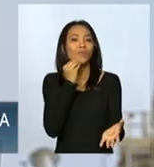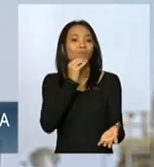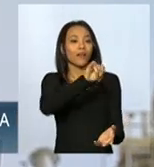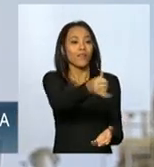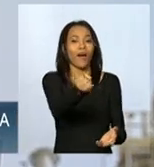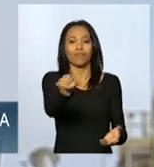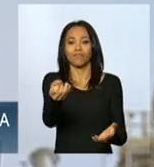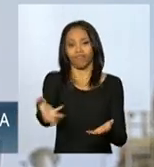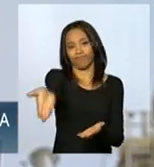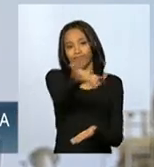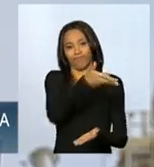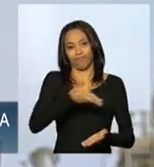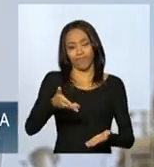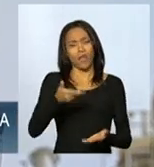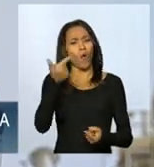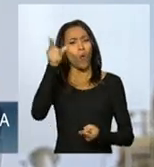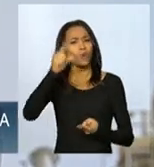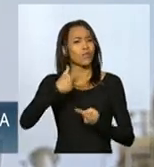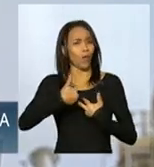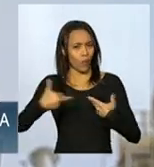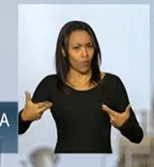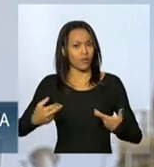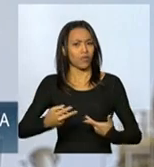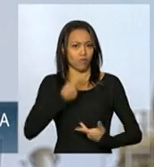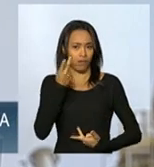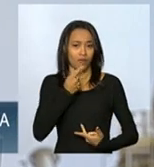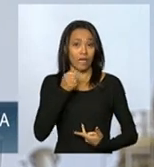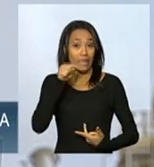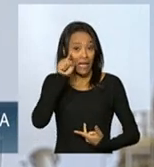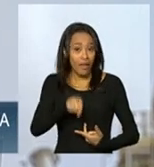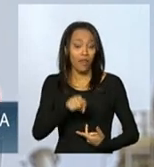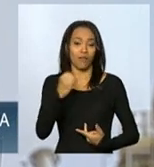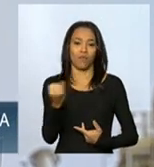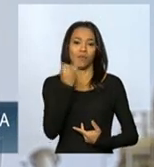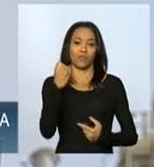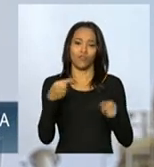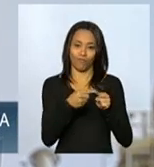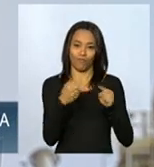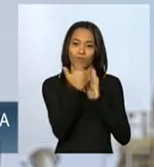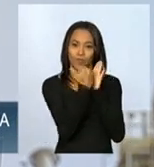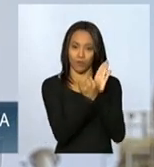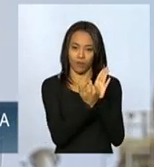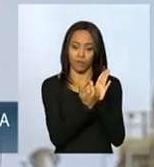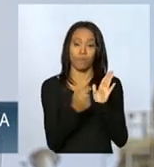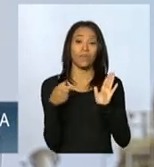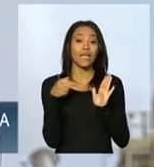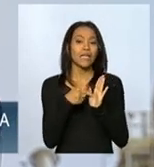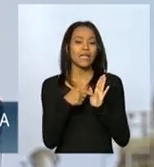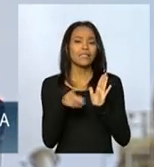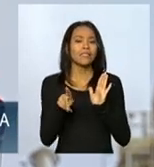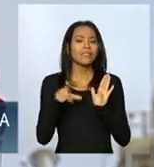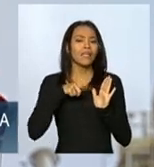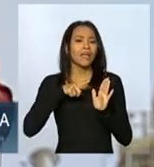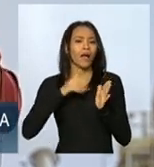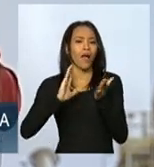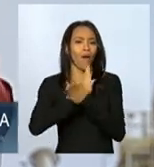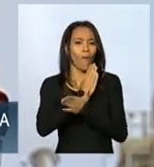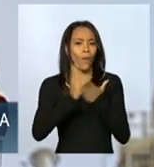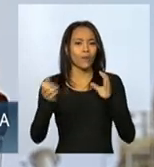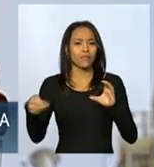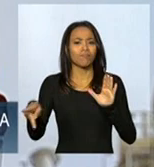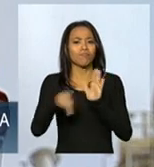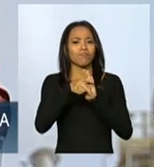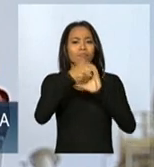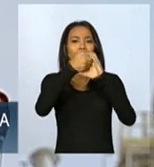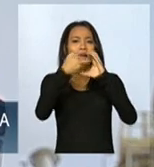vou falar outra coisa que eu acho importante desse programa. Ele tem algumas características que